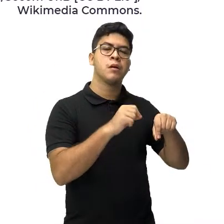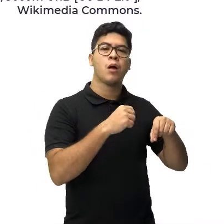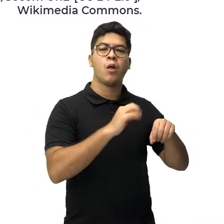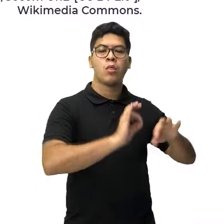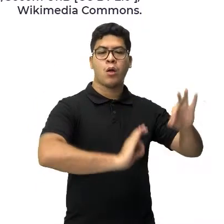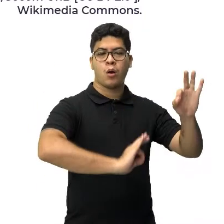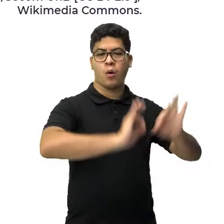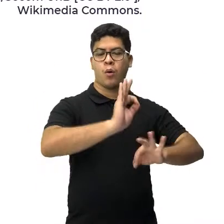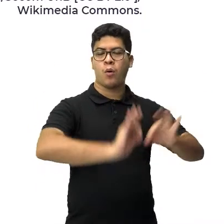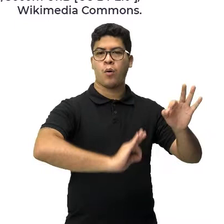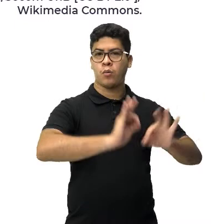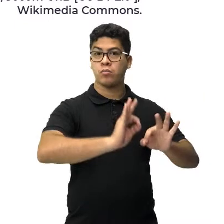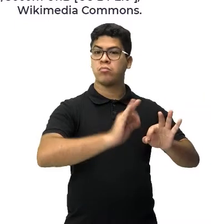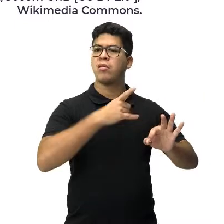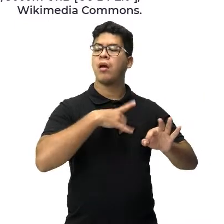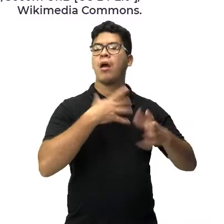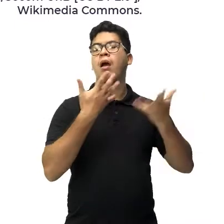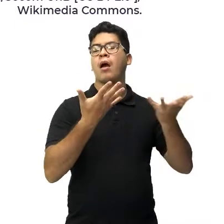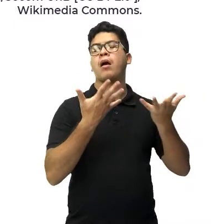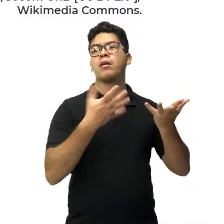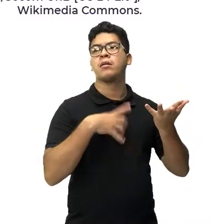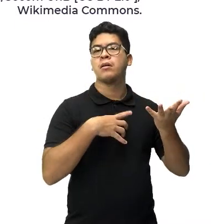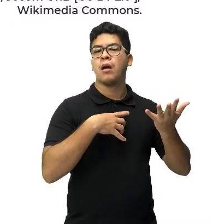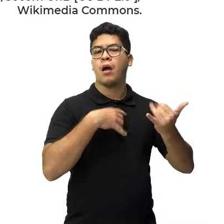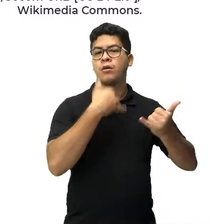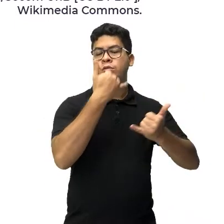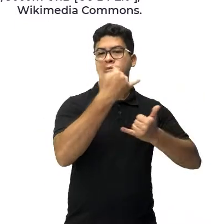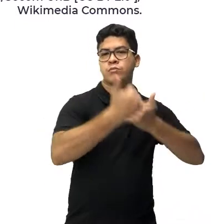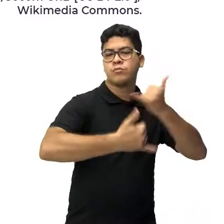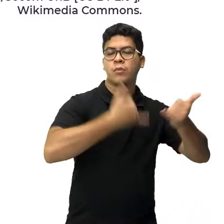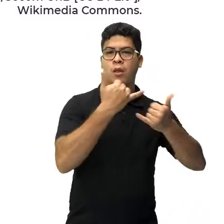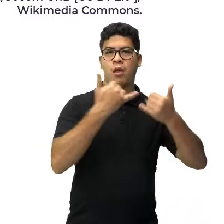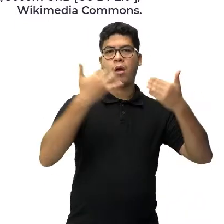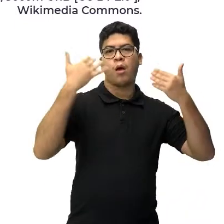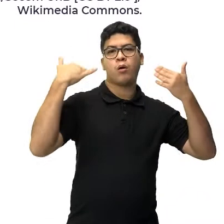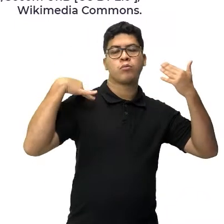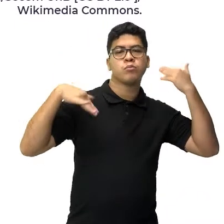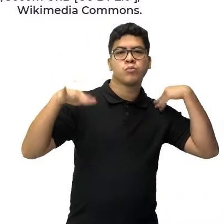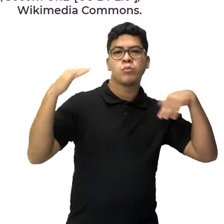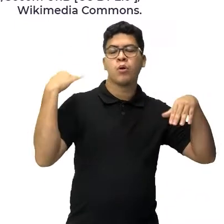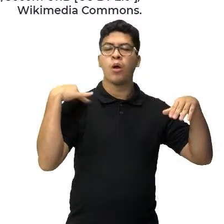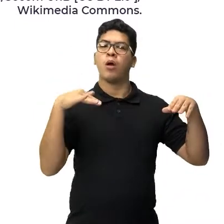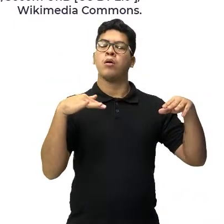jovens que buscam a diversão, o lazer e que